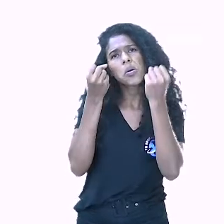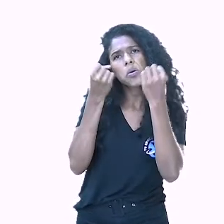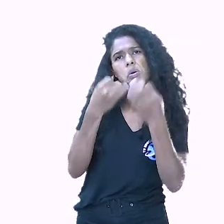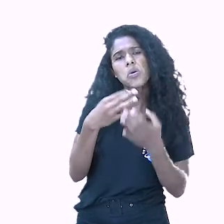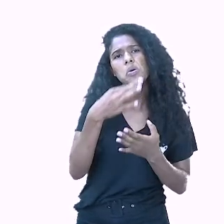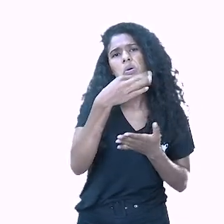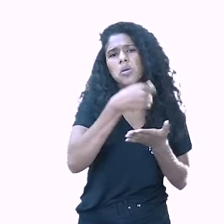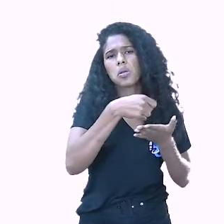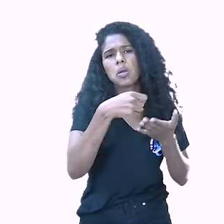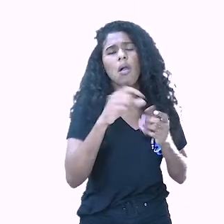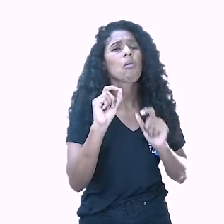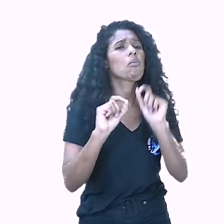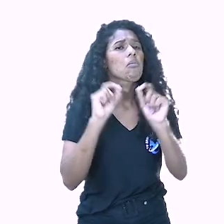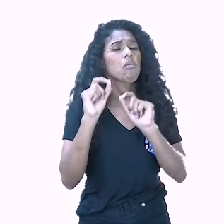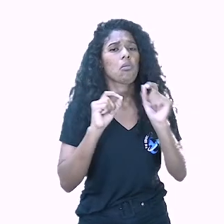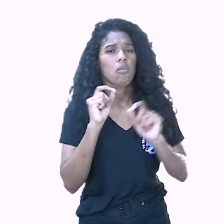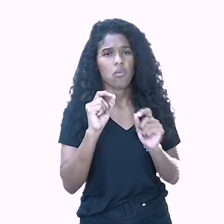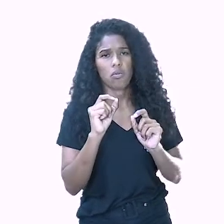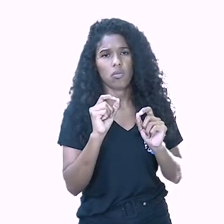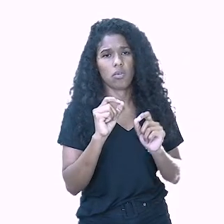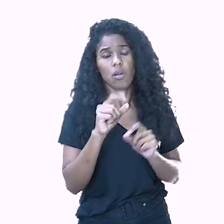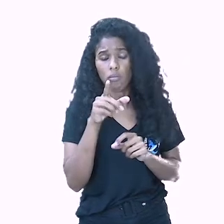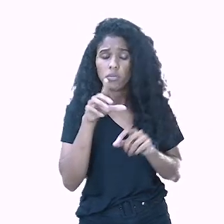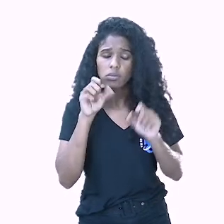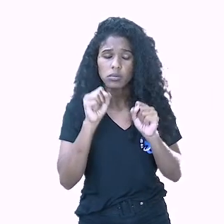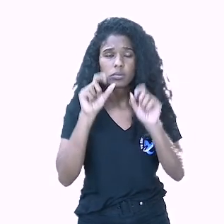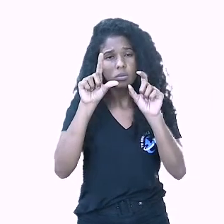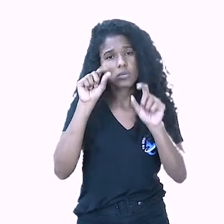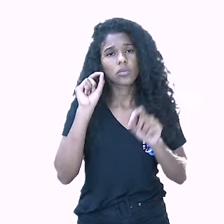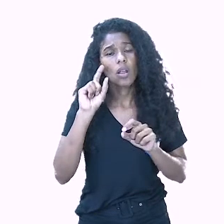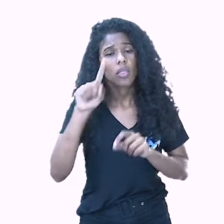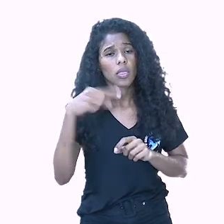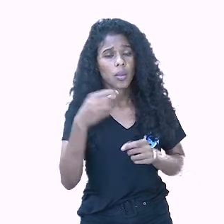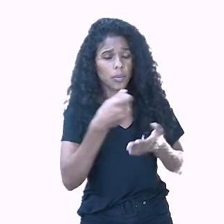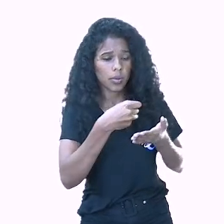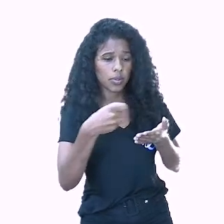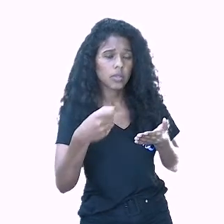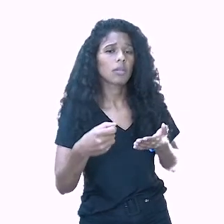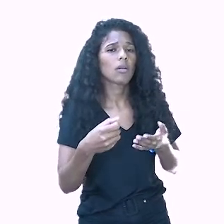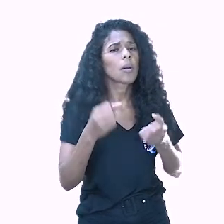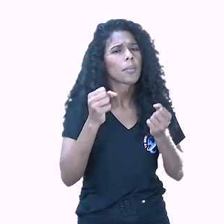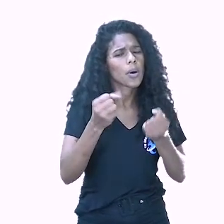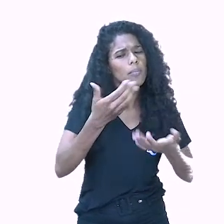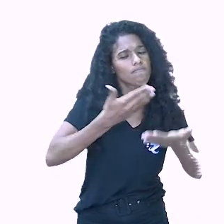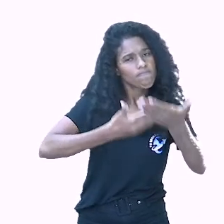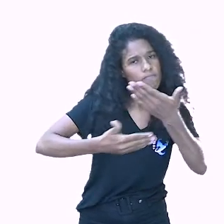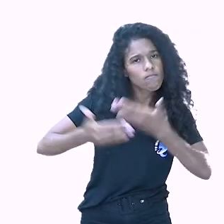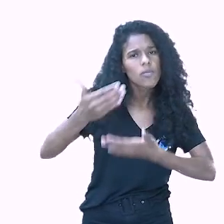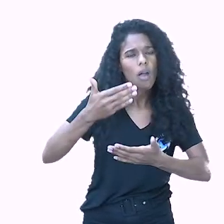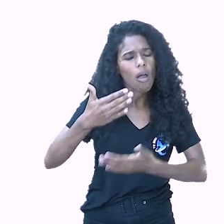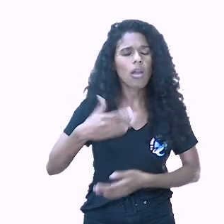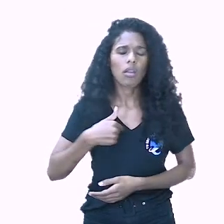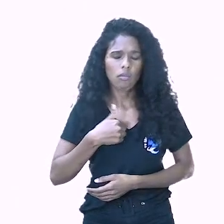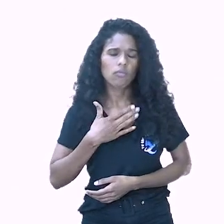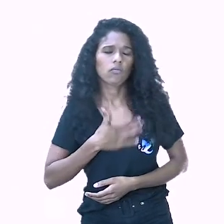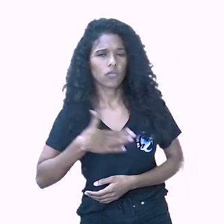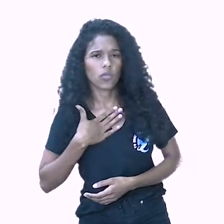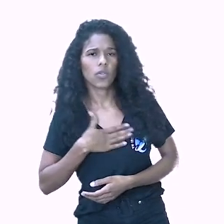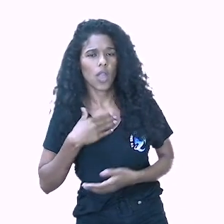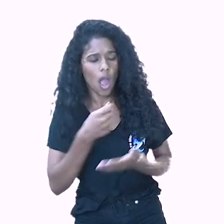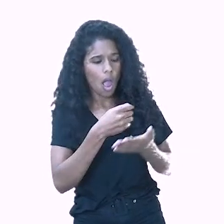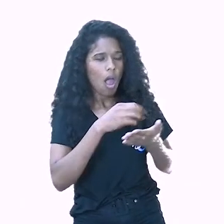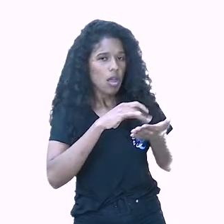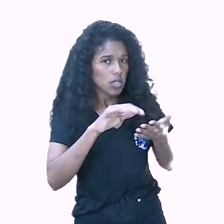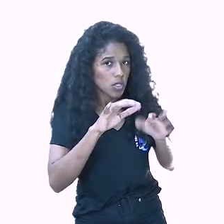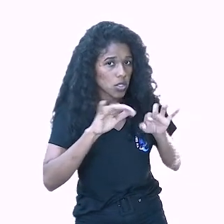certo? Depois que vocês escreverem essa crônica, eu gostaria que vocês compartilhassem comigo. Digita a crônica e